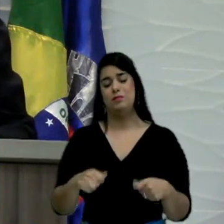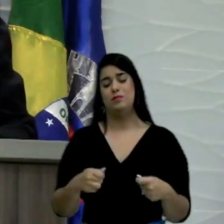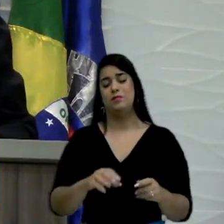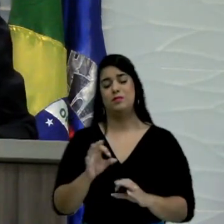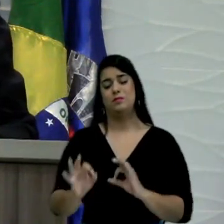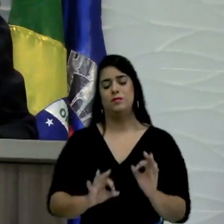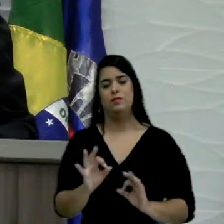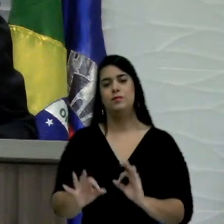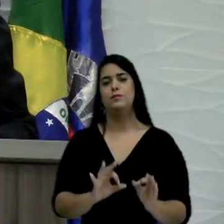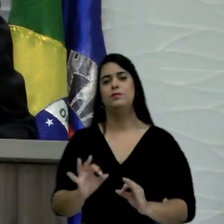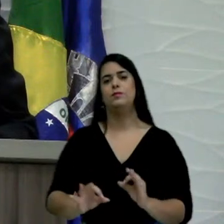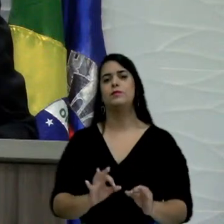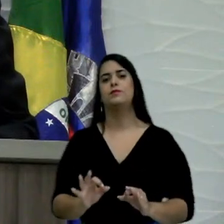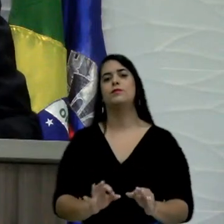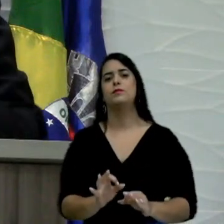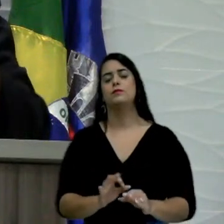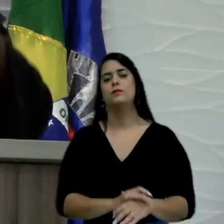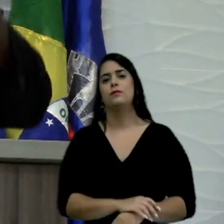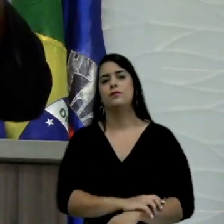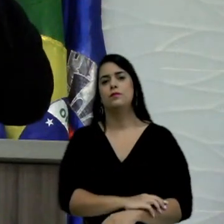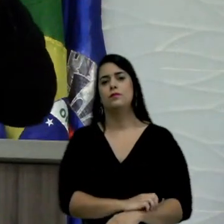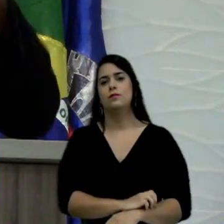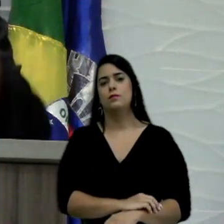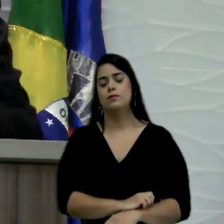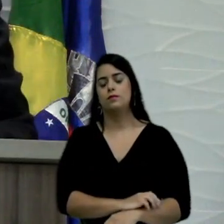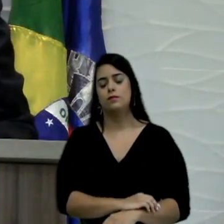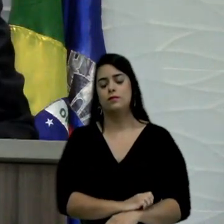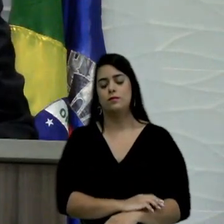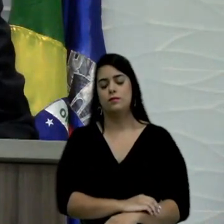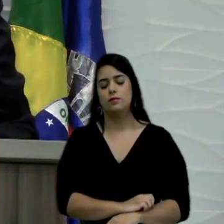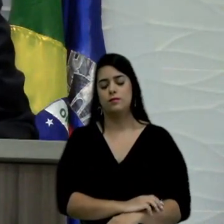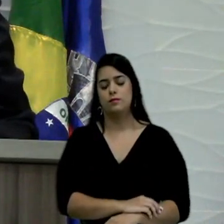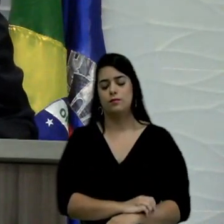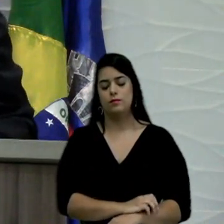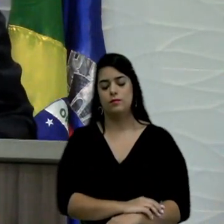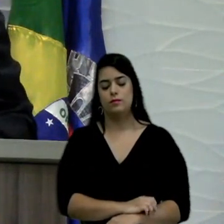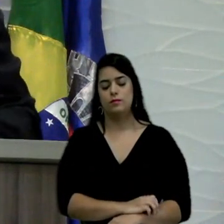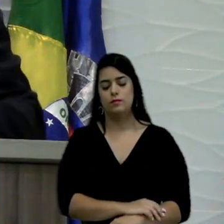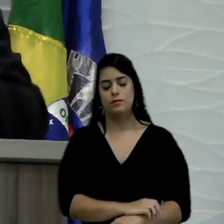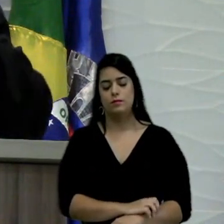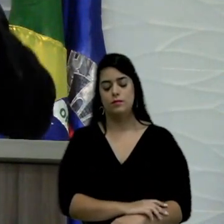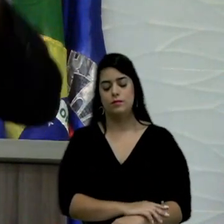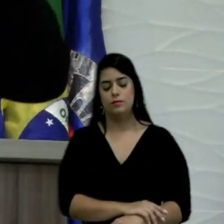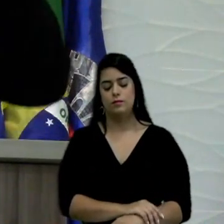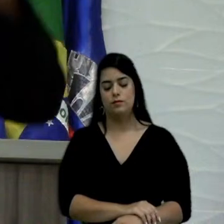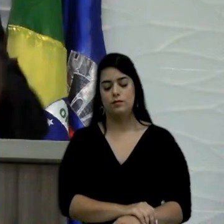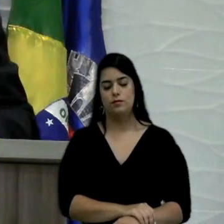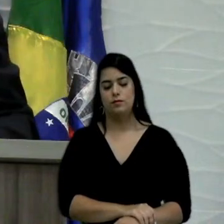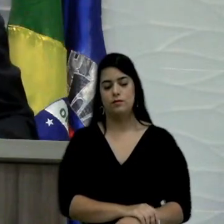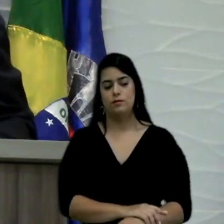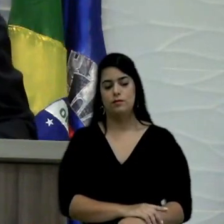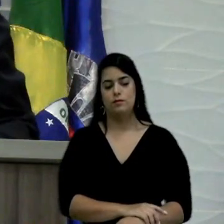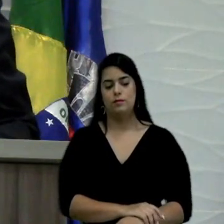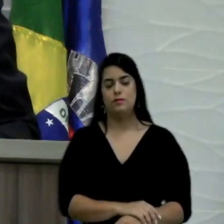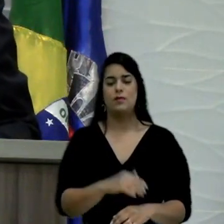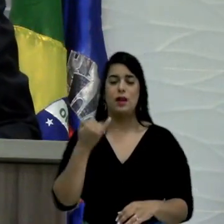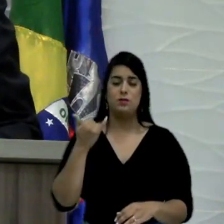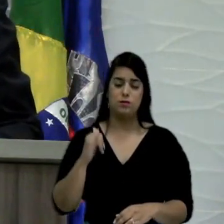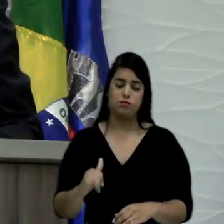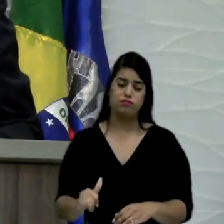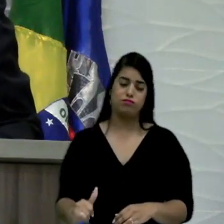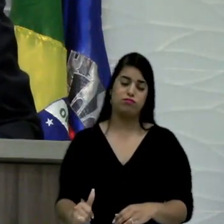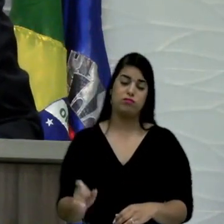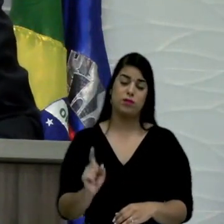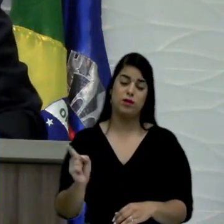folgado, aonde interliga aquela ligação que dá, que vai a rede de energia lá